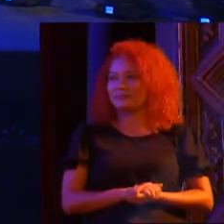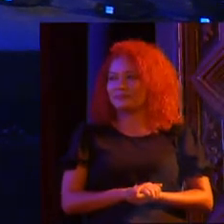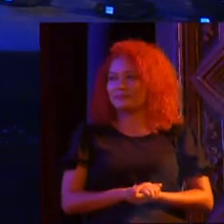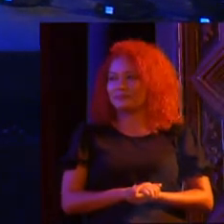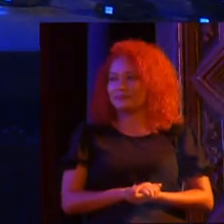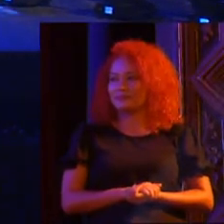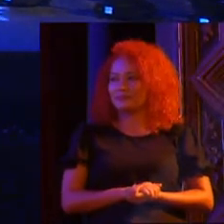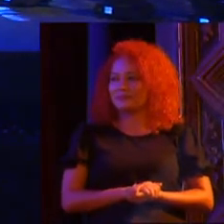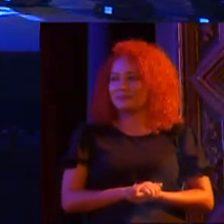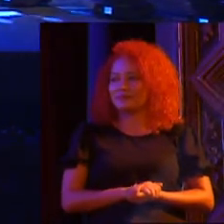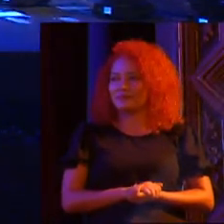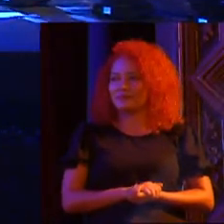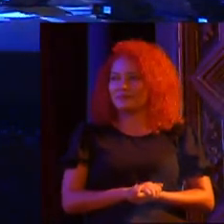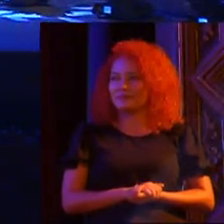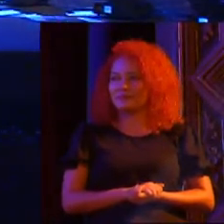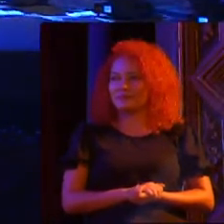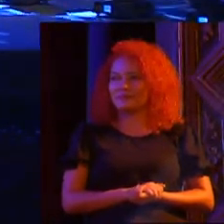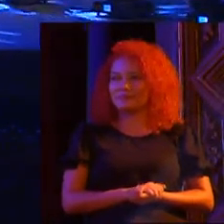Discursão.